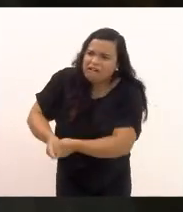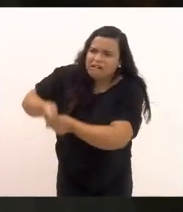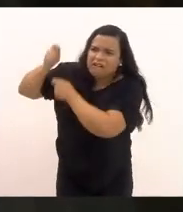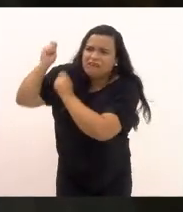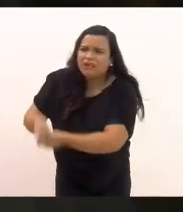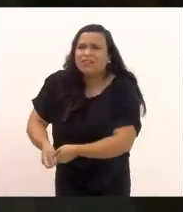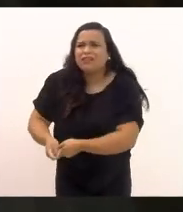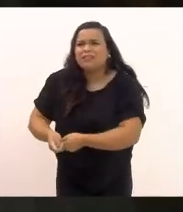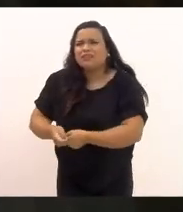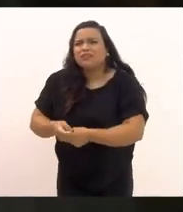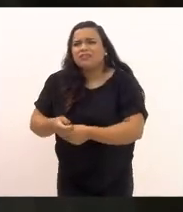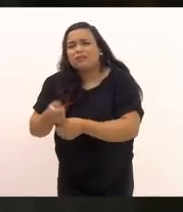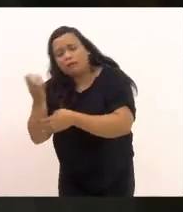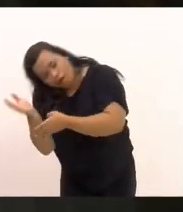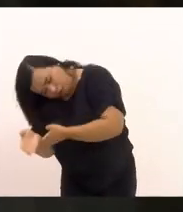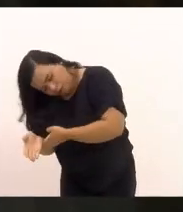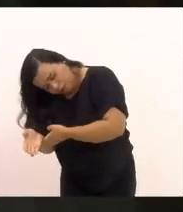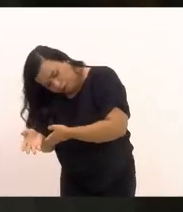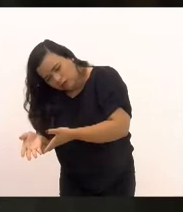de outros 15?